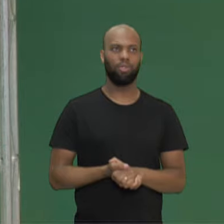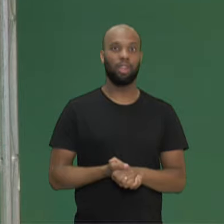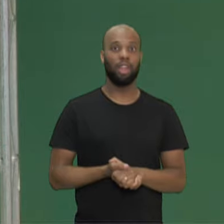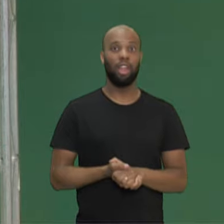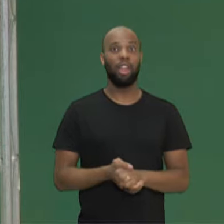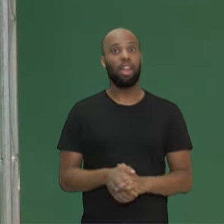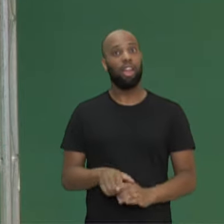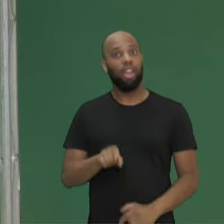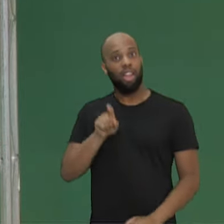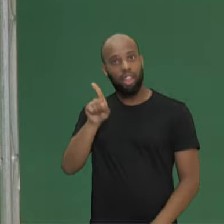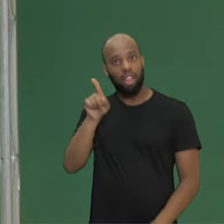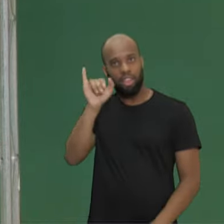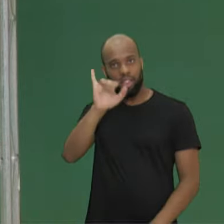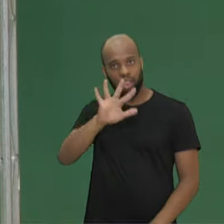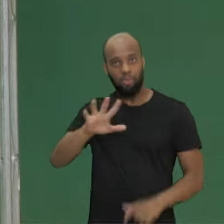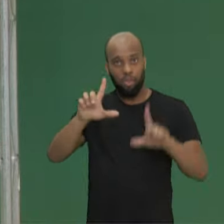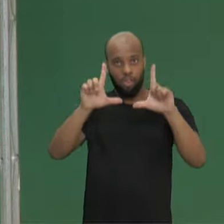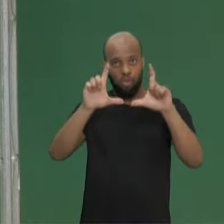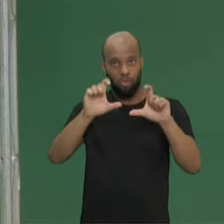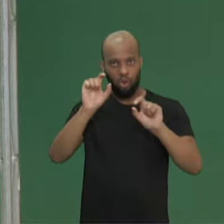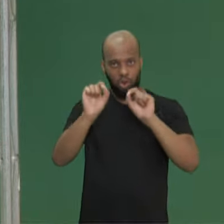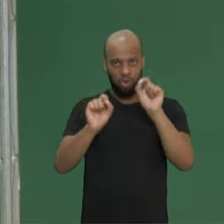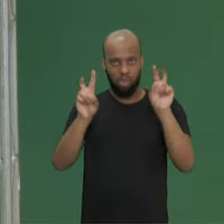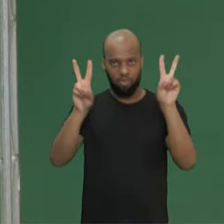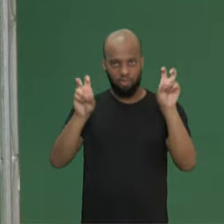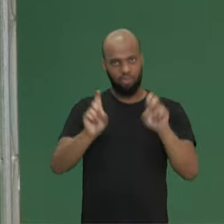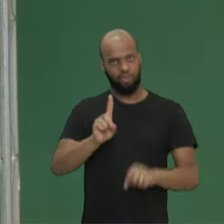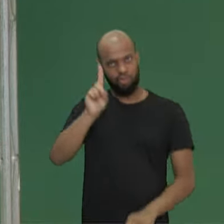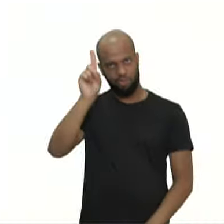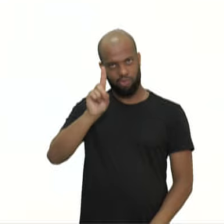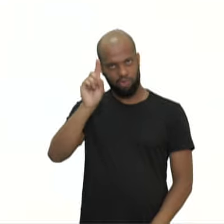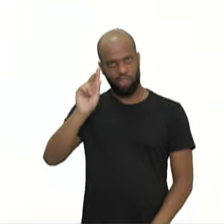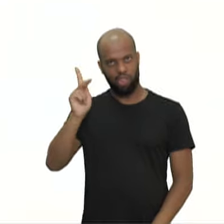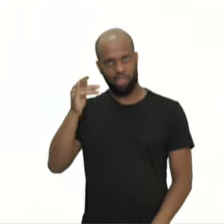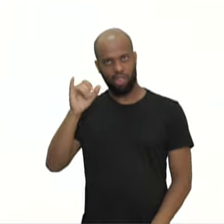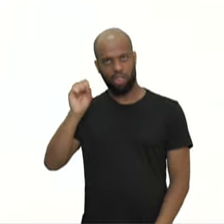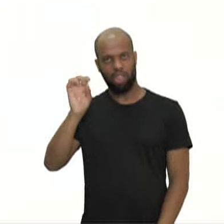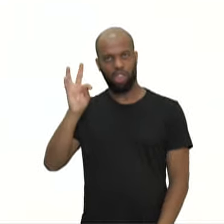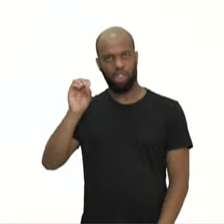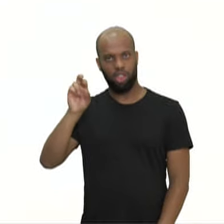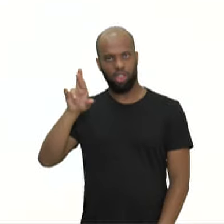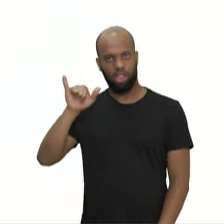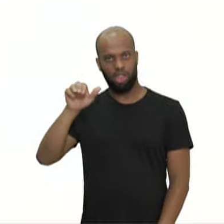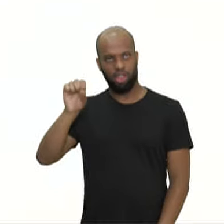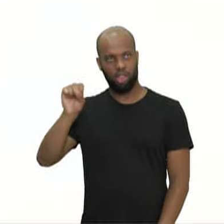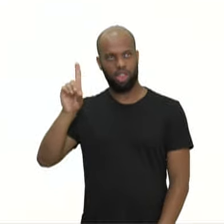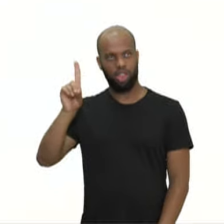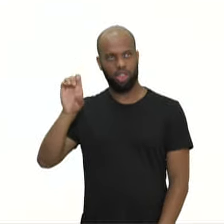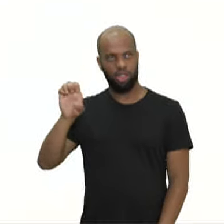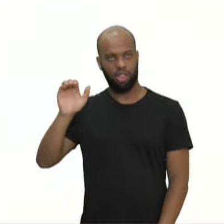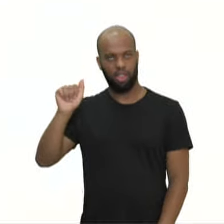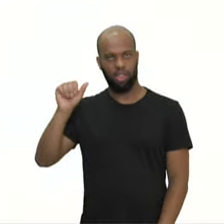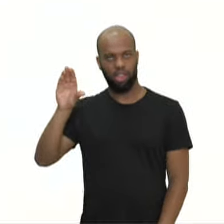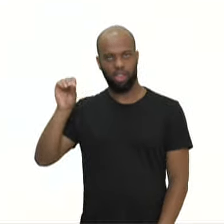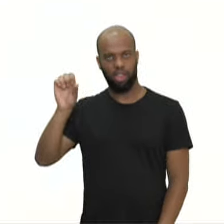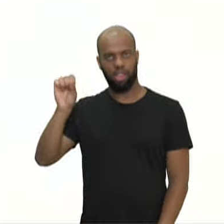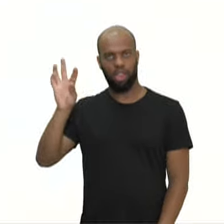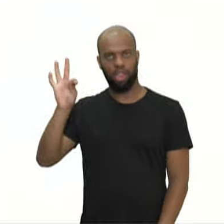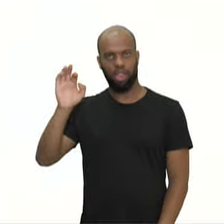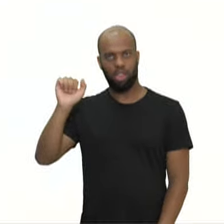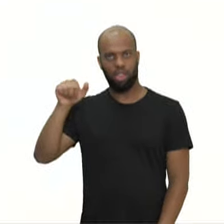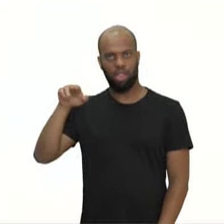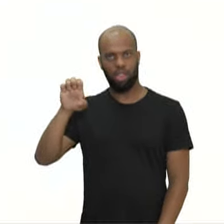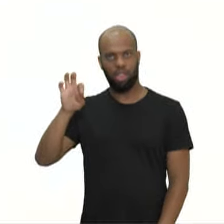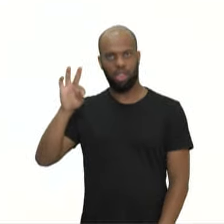Nessa cena aqui, ó, do espetáculo Histórias de Acostamento, 2015, da Companhia de Teatro Palavração da UFPR. Texto de